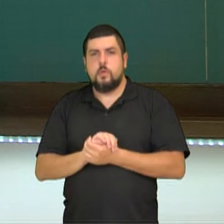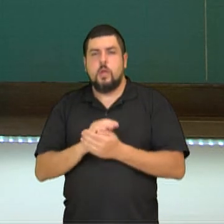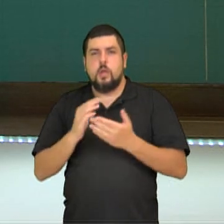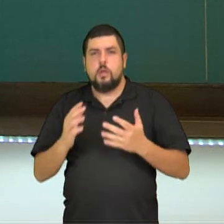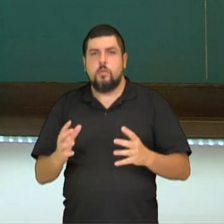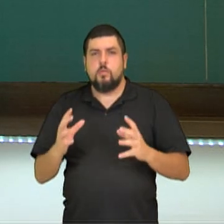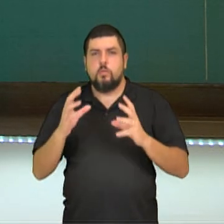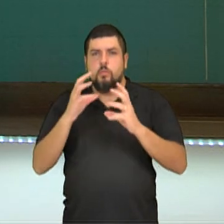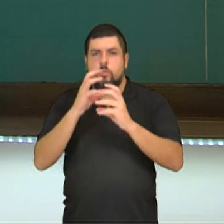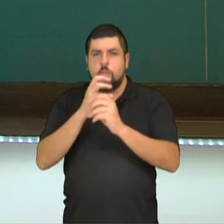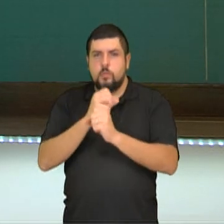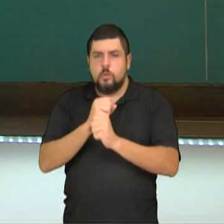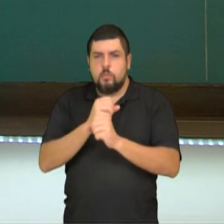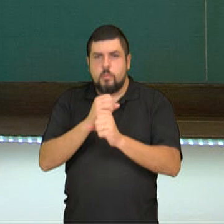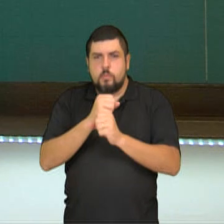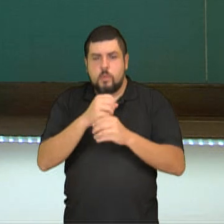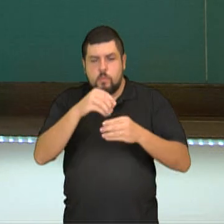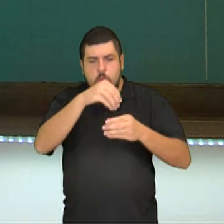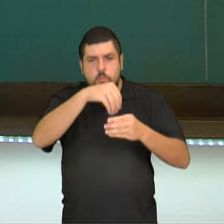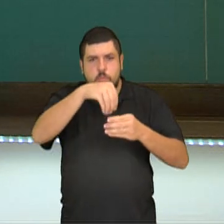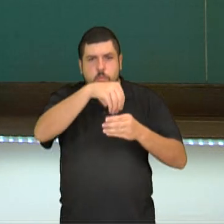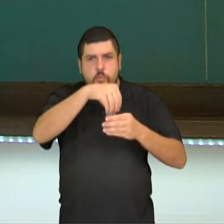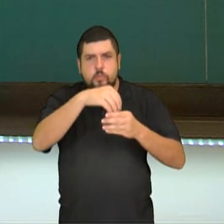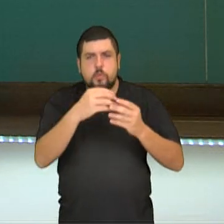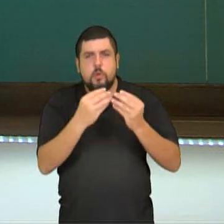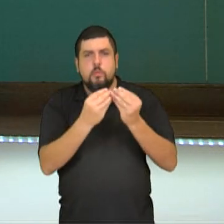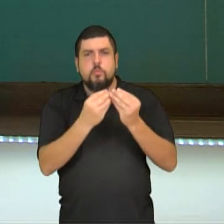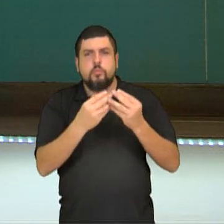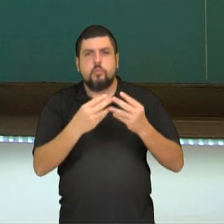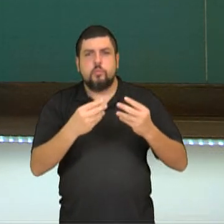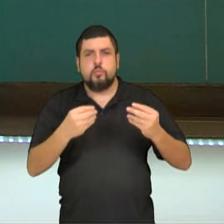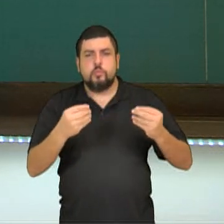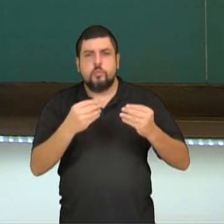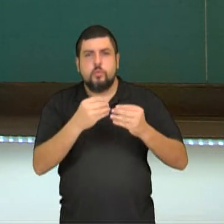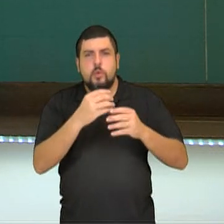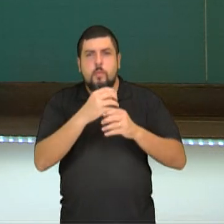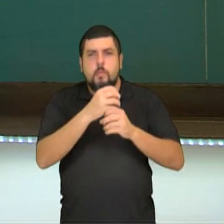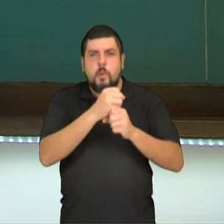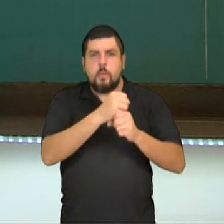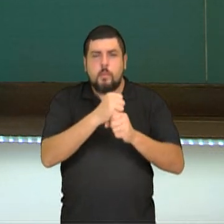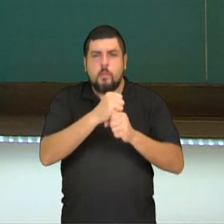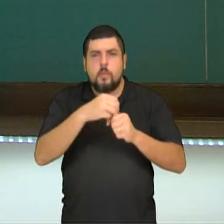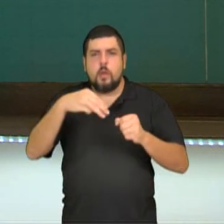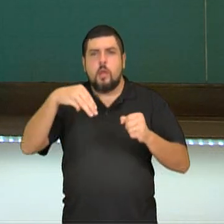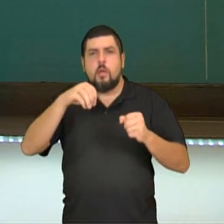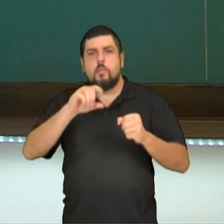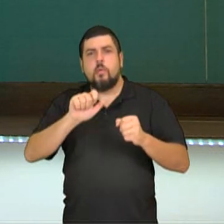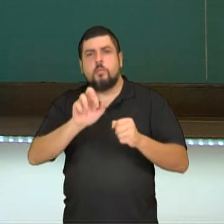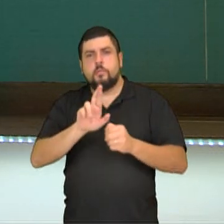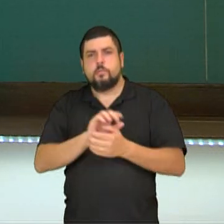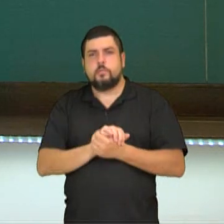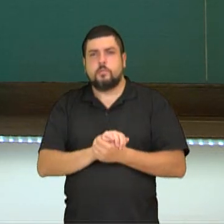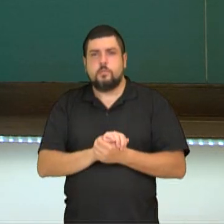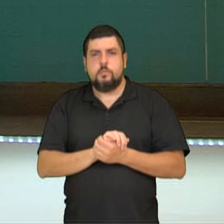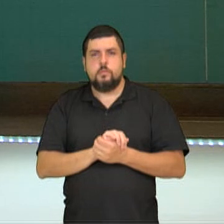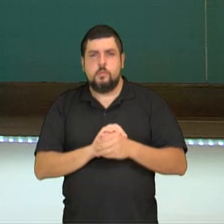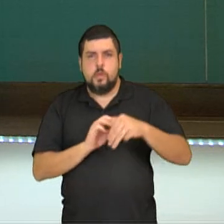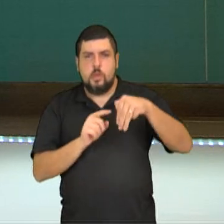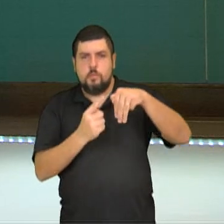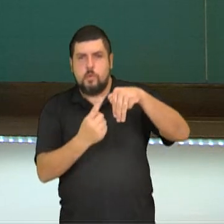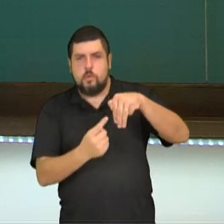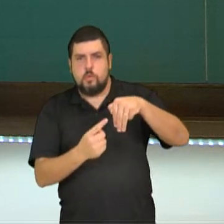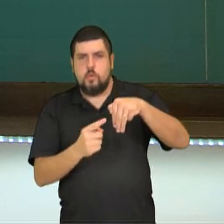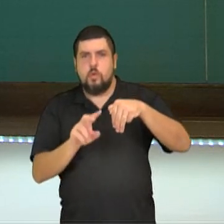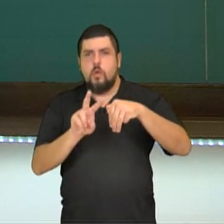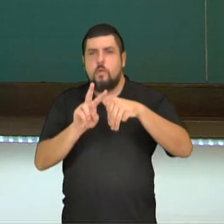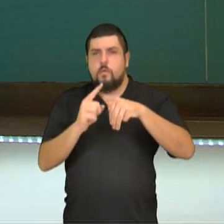ter a nossa concentração aqui da diluição em relação à concentração molar. Então, M1 vezes V1 é igual a